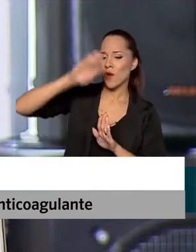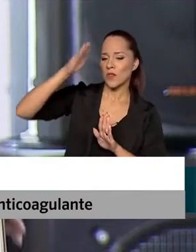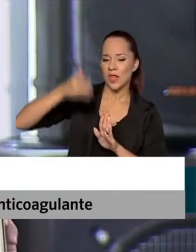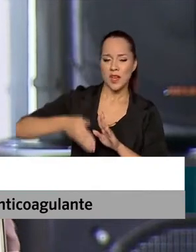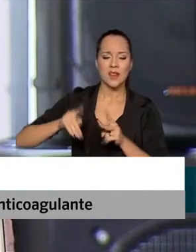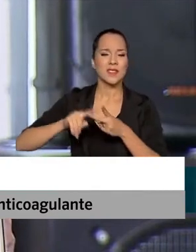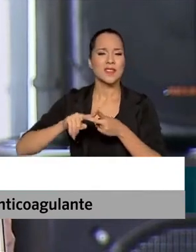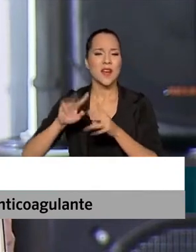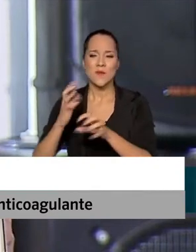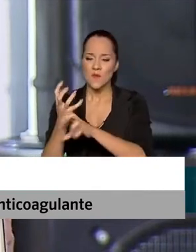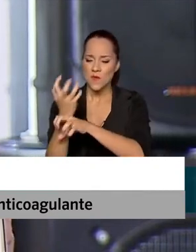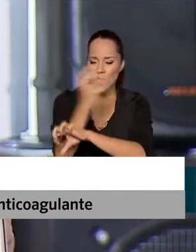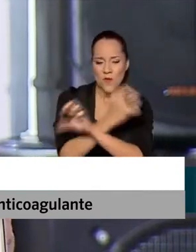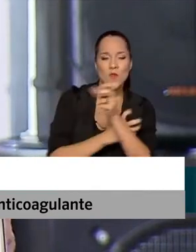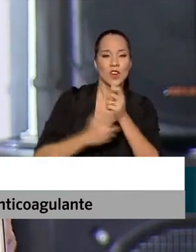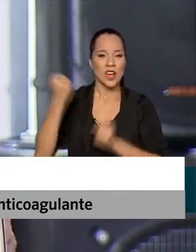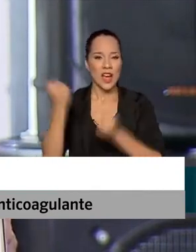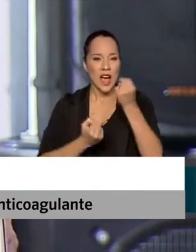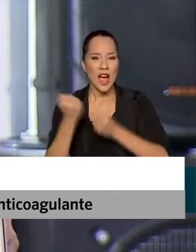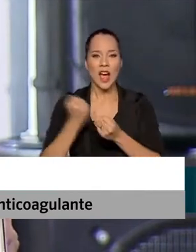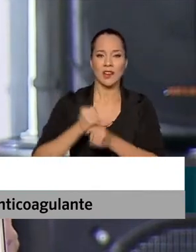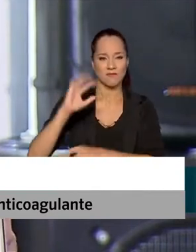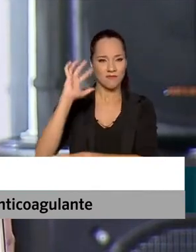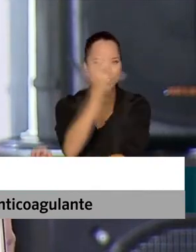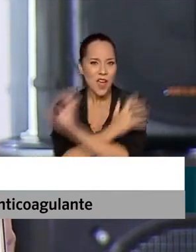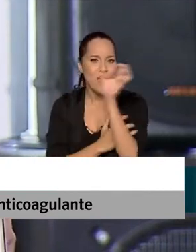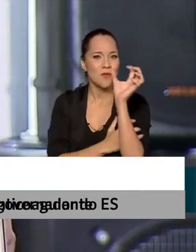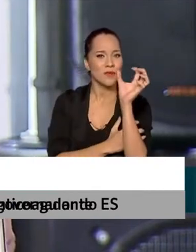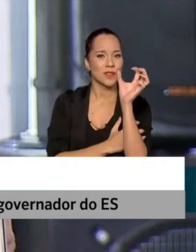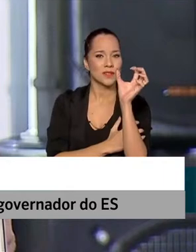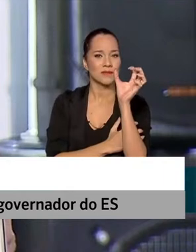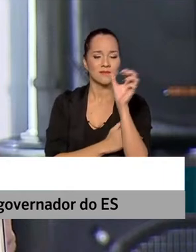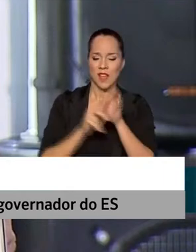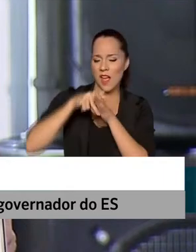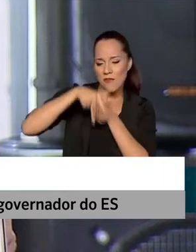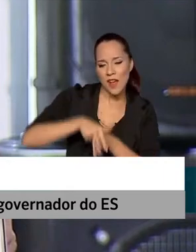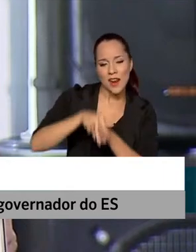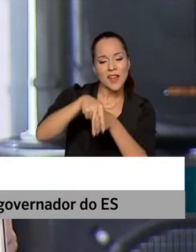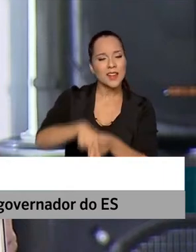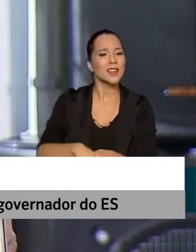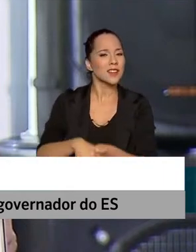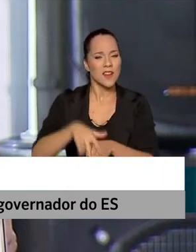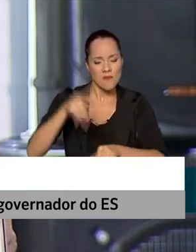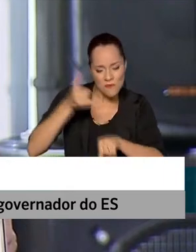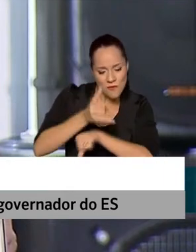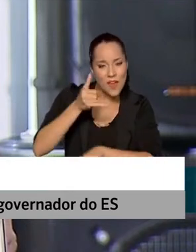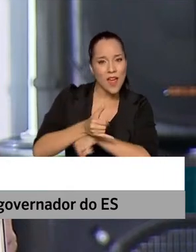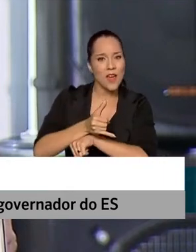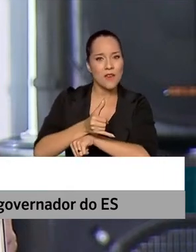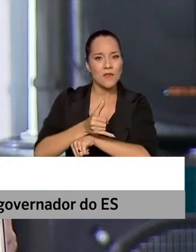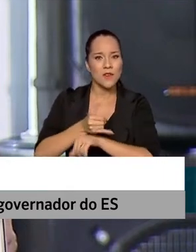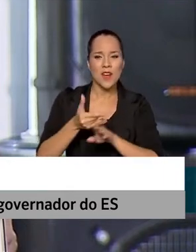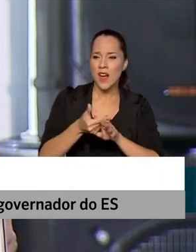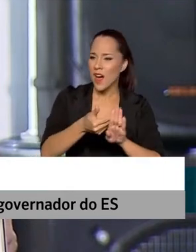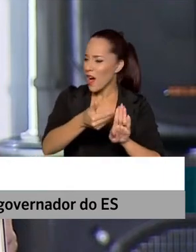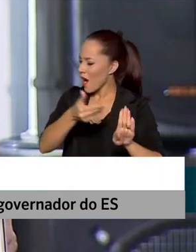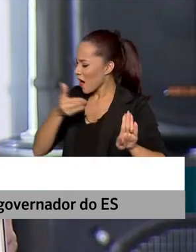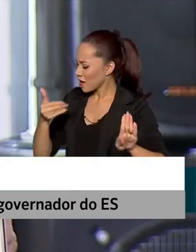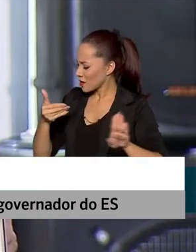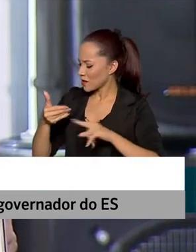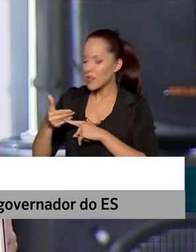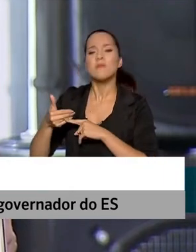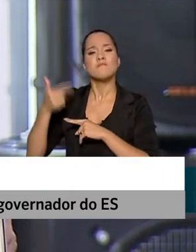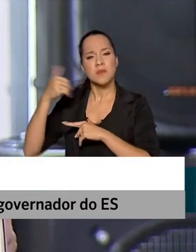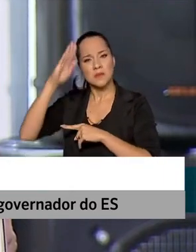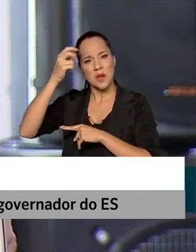caatinga, aeromóvel, selva, cavalaria, aço. Antes de tudo,